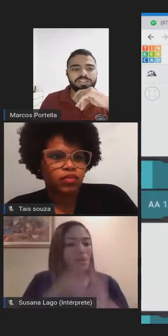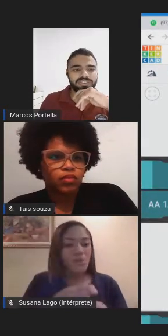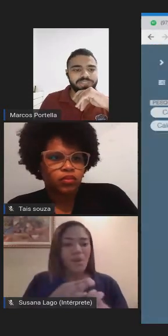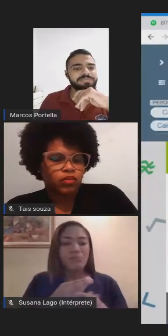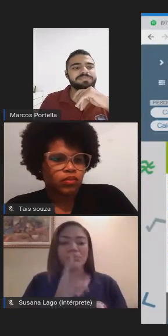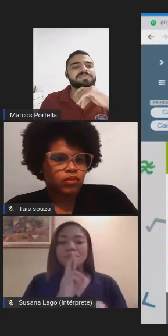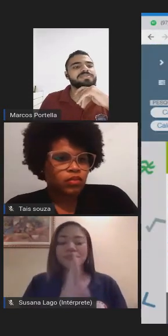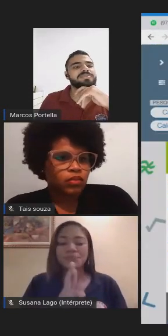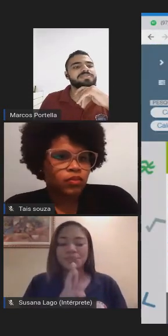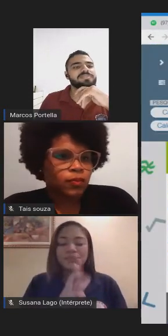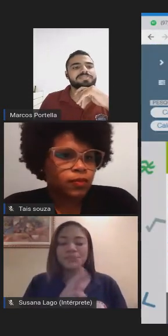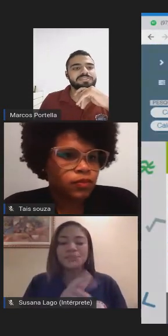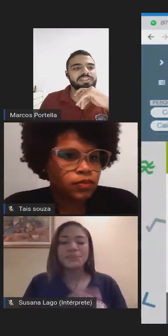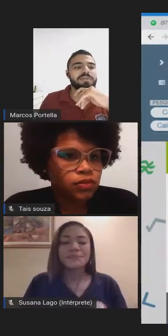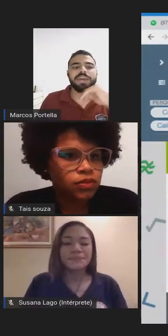na calculadora,